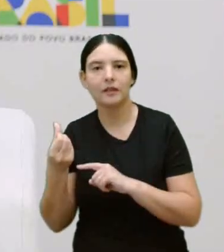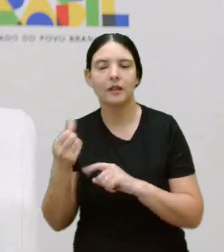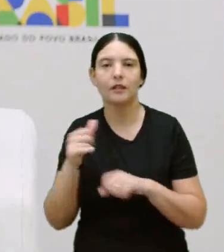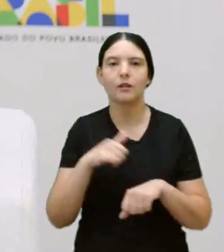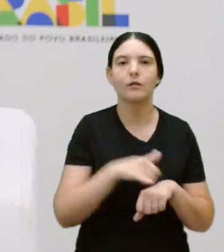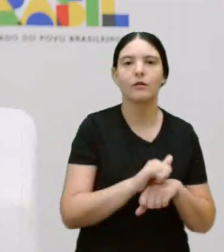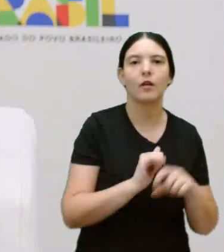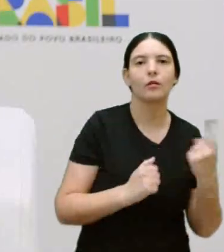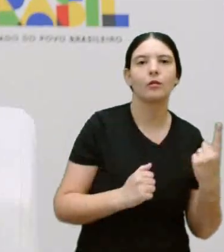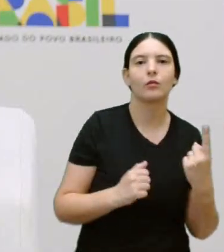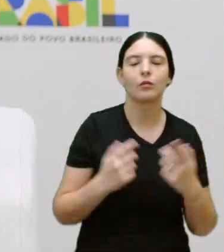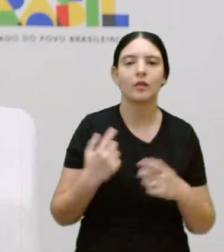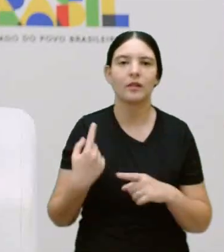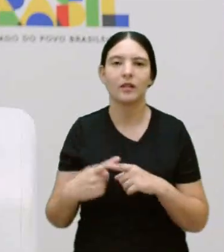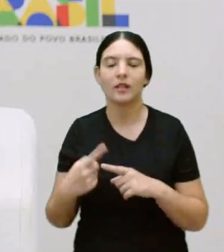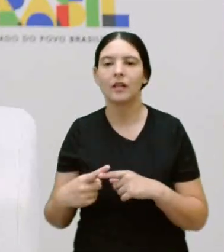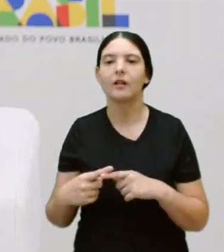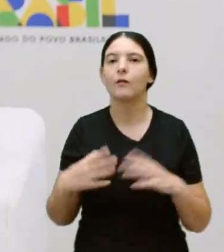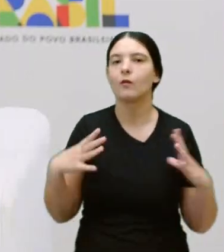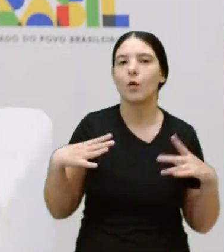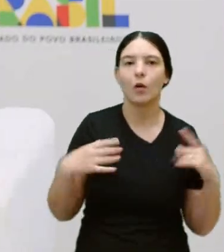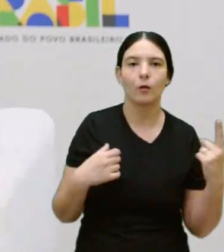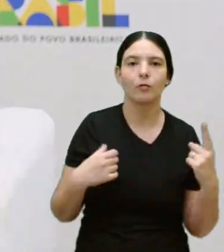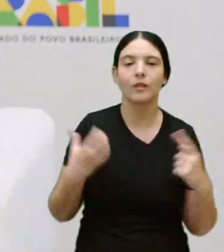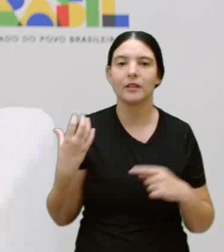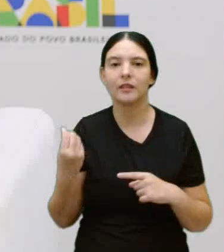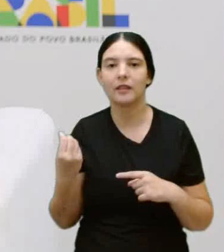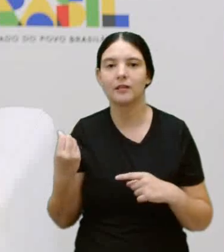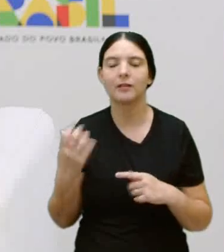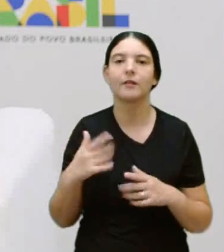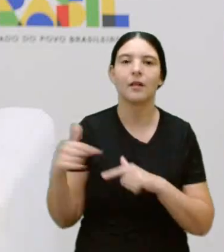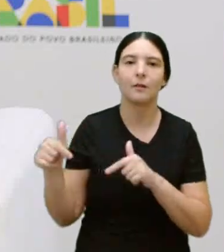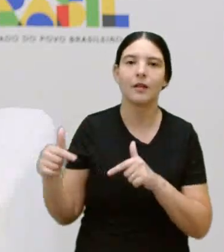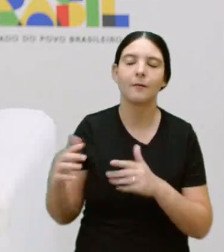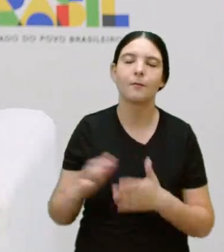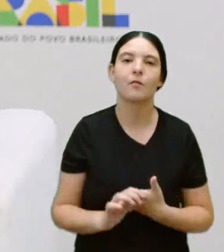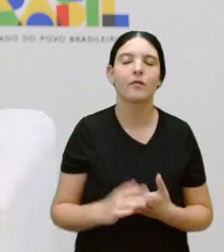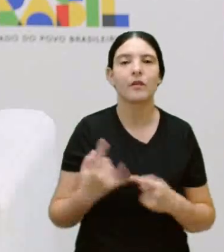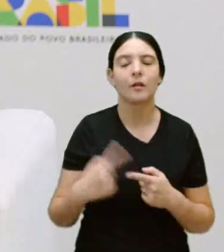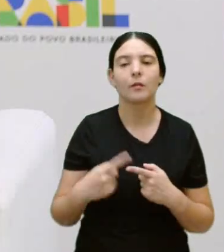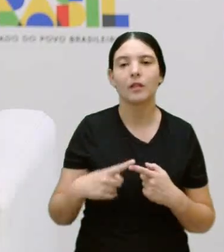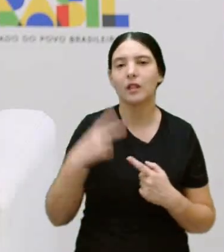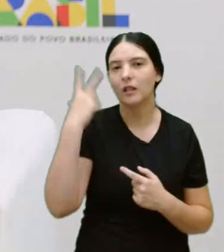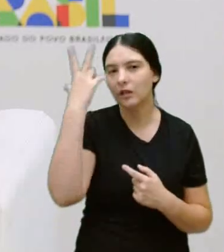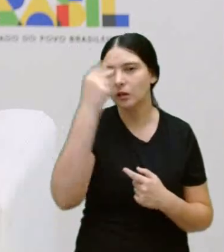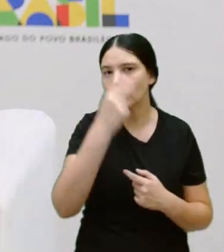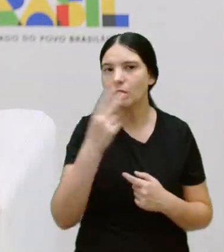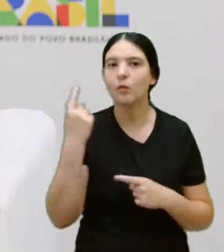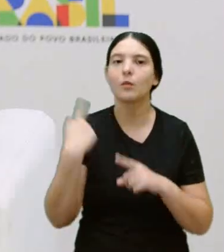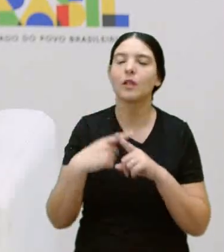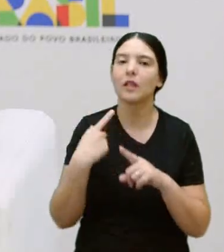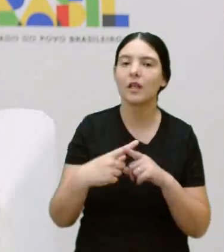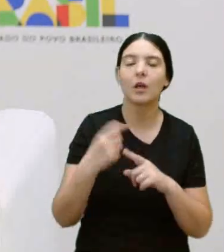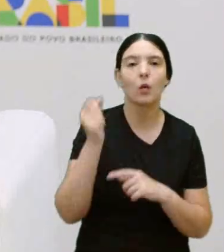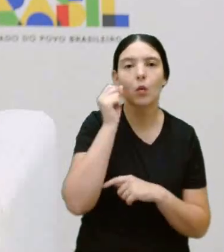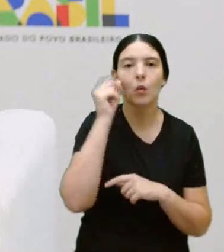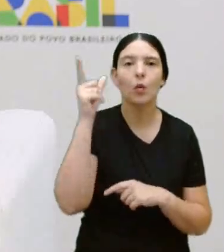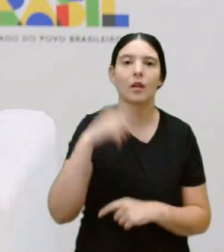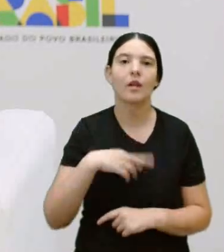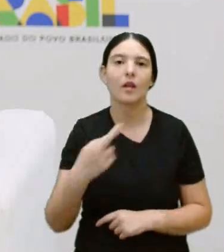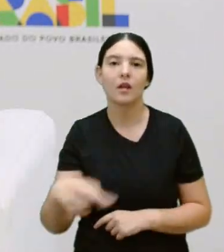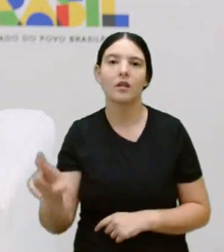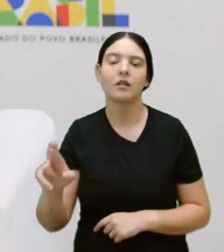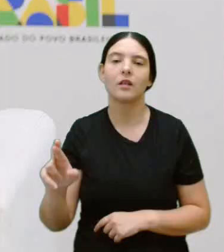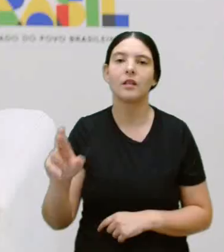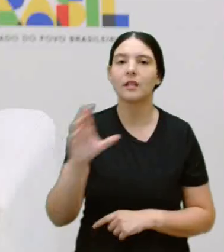6x1 é oficial. O 6x1 é uma fantasia narcísica transposta da cultura religiosa abrâmica cristã para o